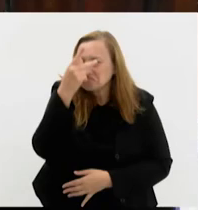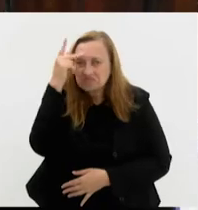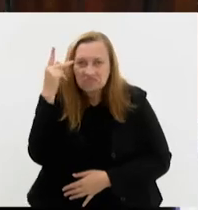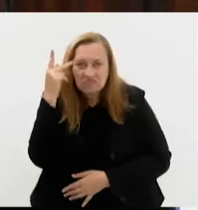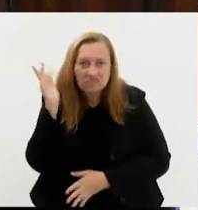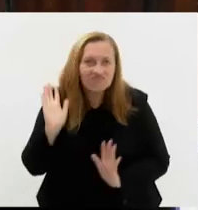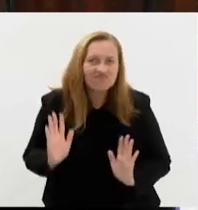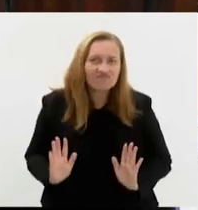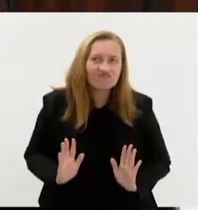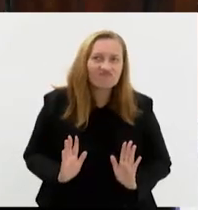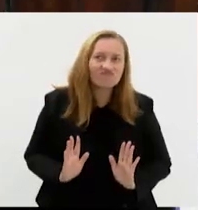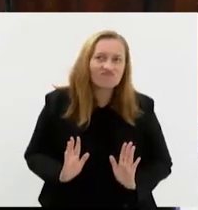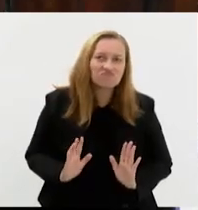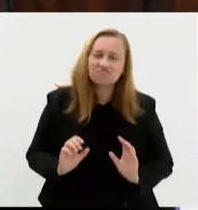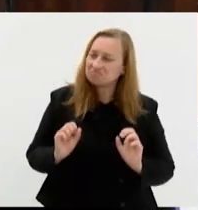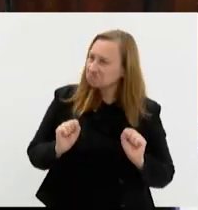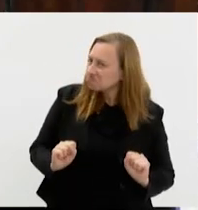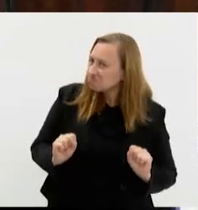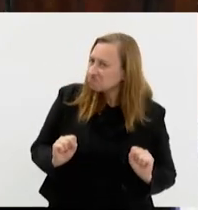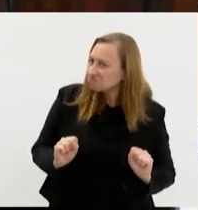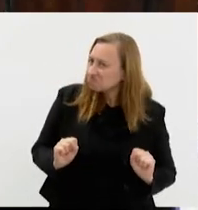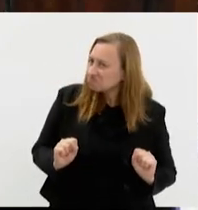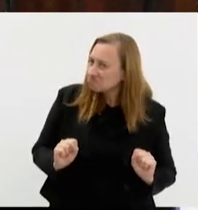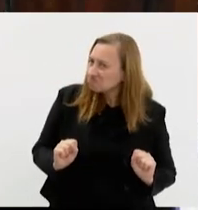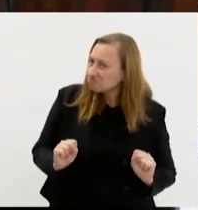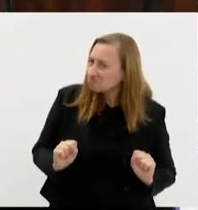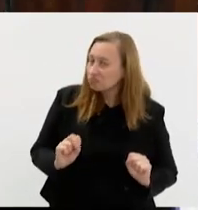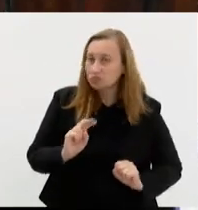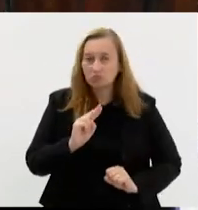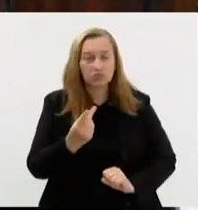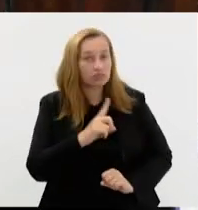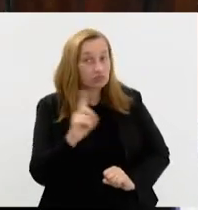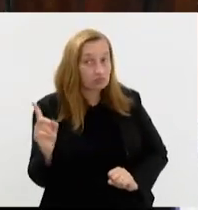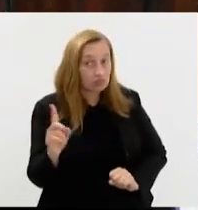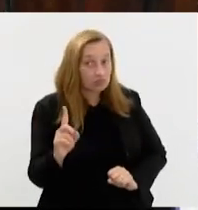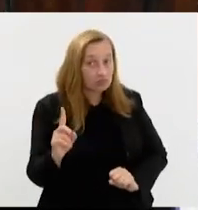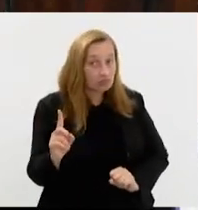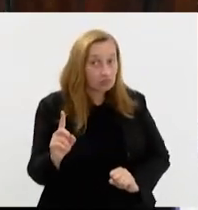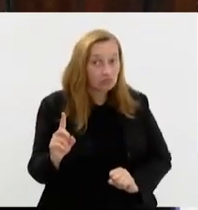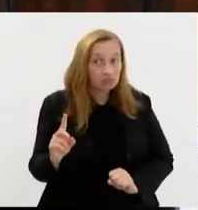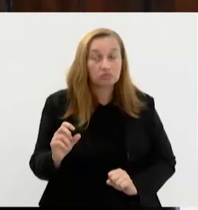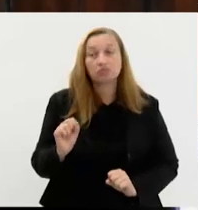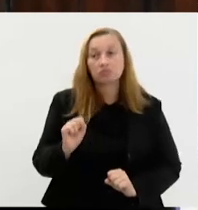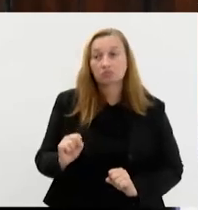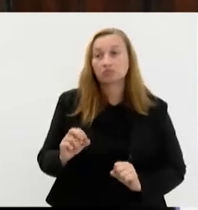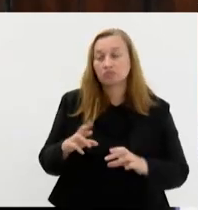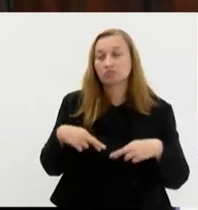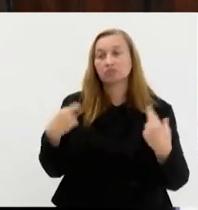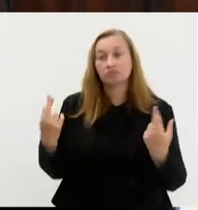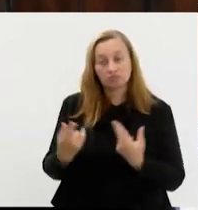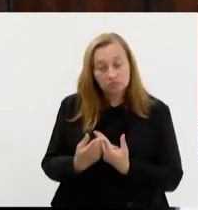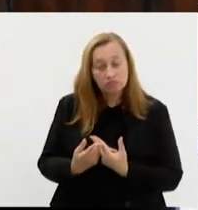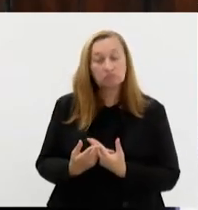pessoas se isso pode ou se isso não pode eu posso fazer encontro